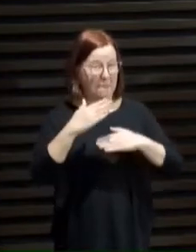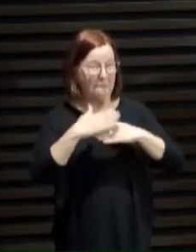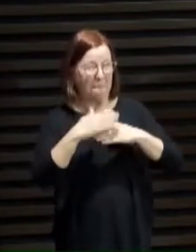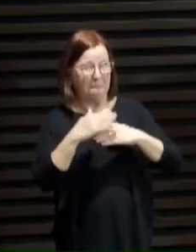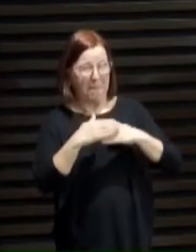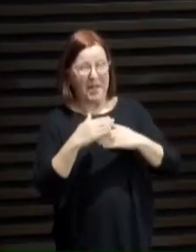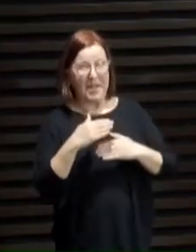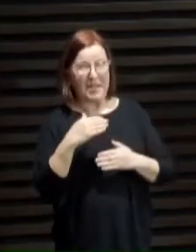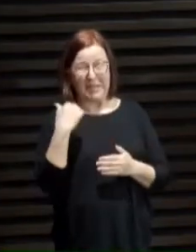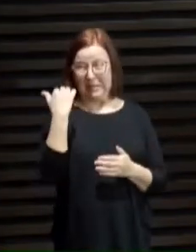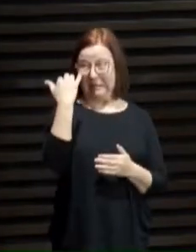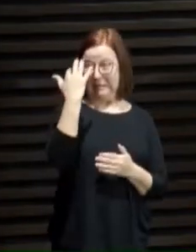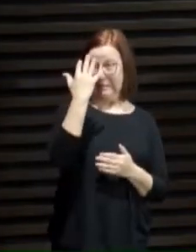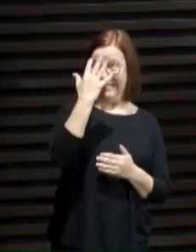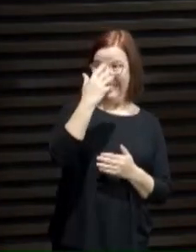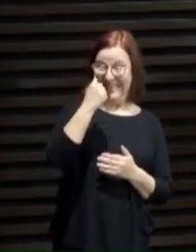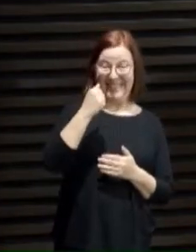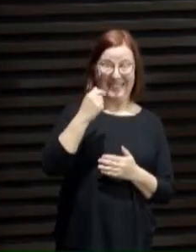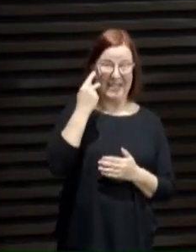clientes.